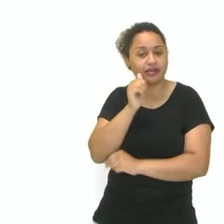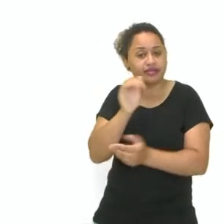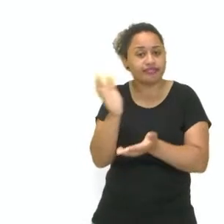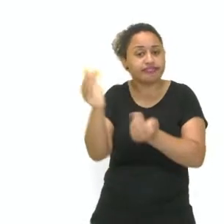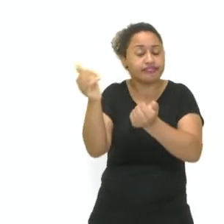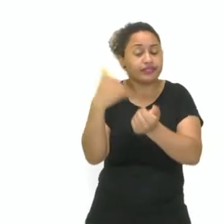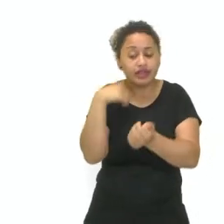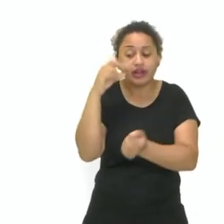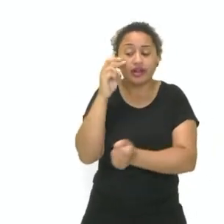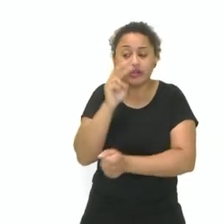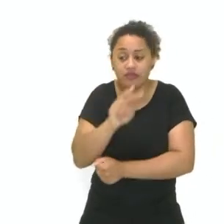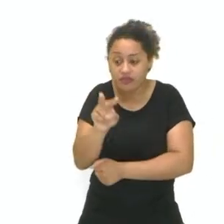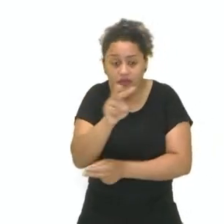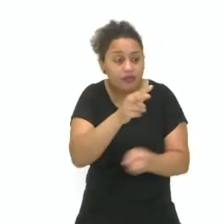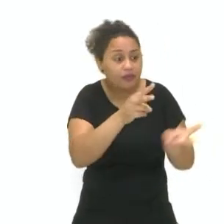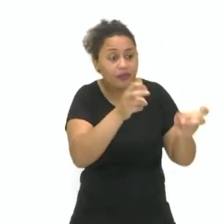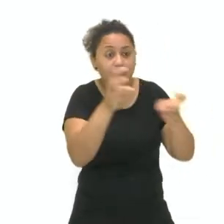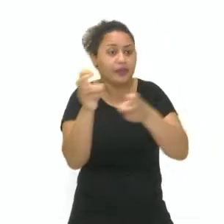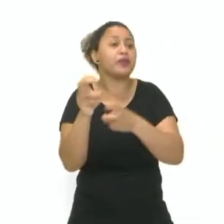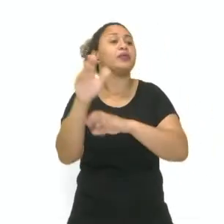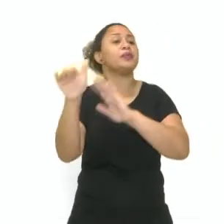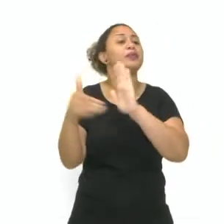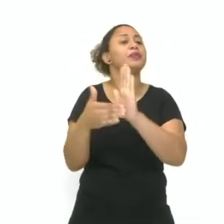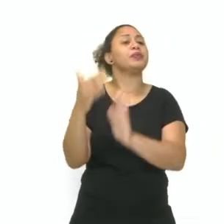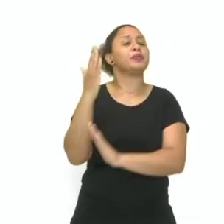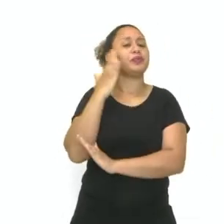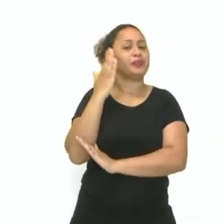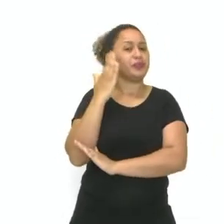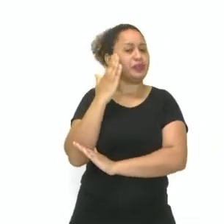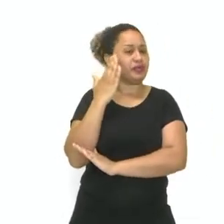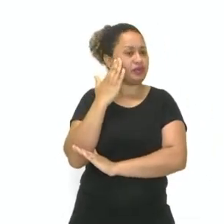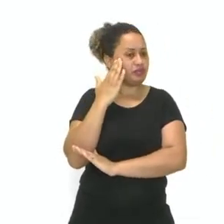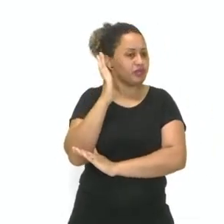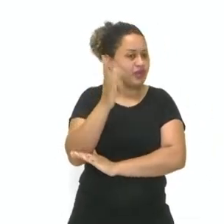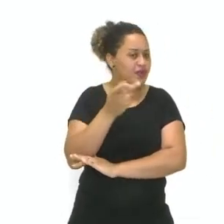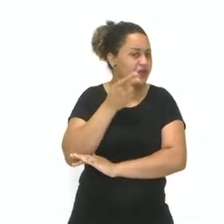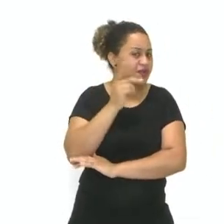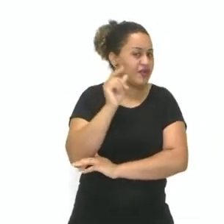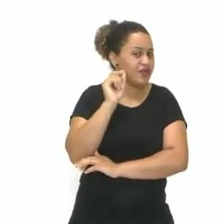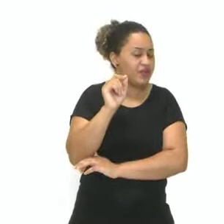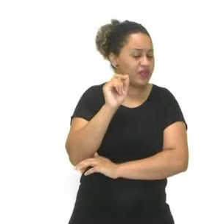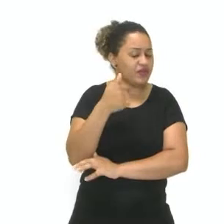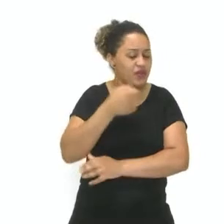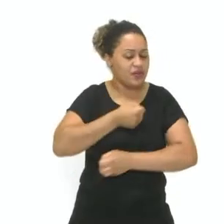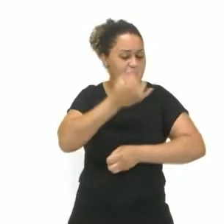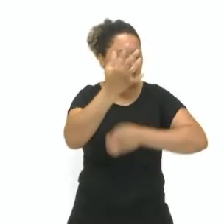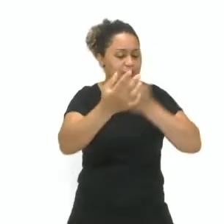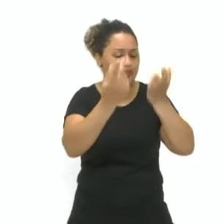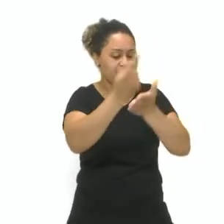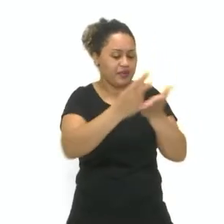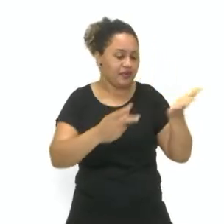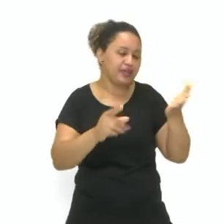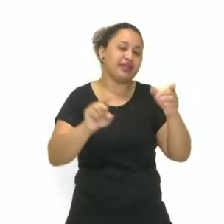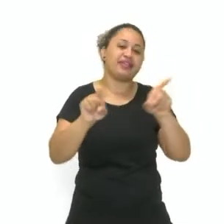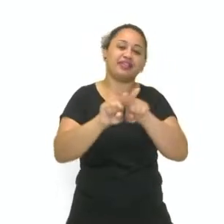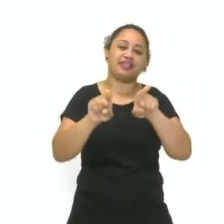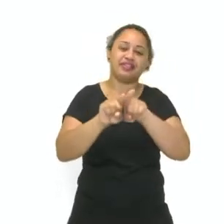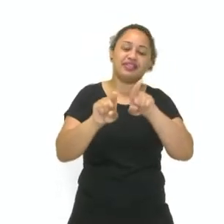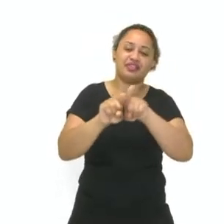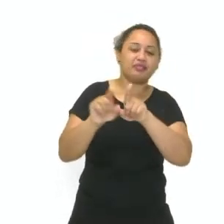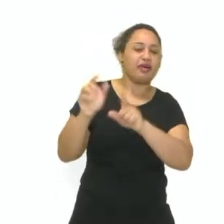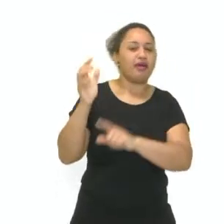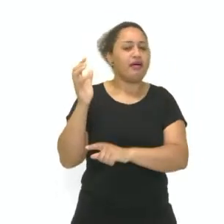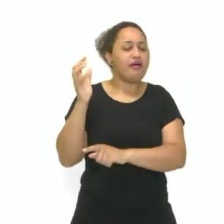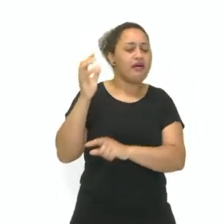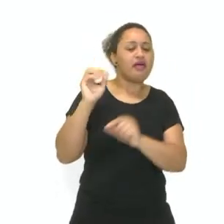viu. Tudo ele sabe. Não falei que tal onda de poesia e como ondas de rádio,